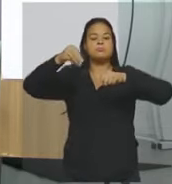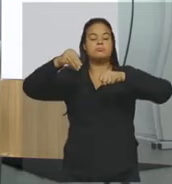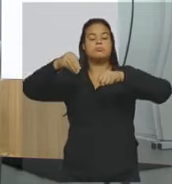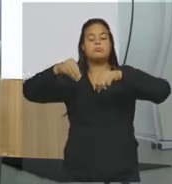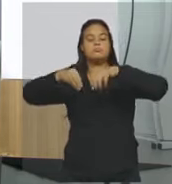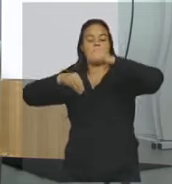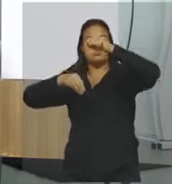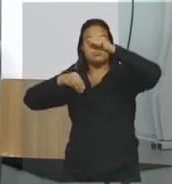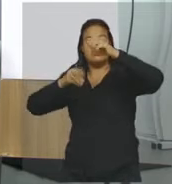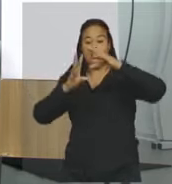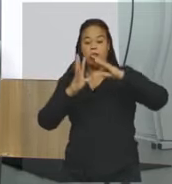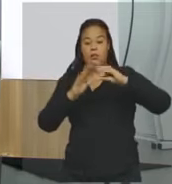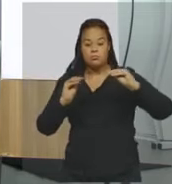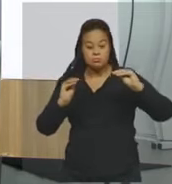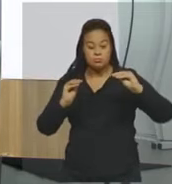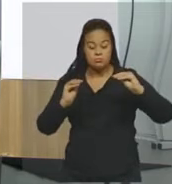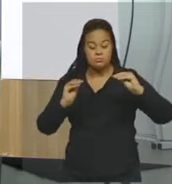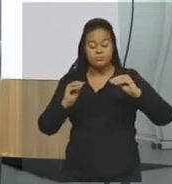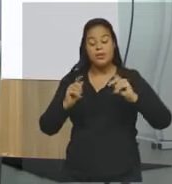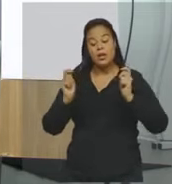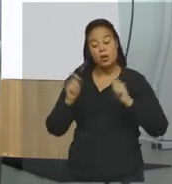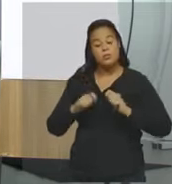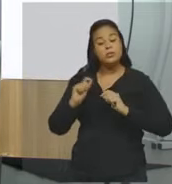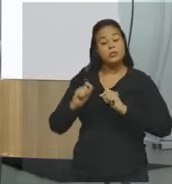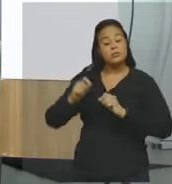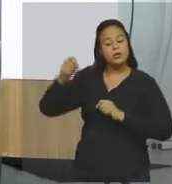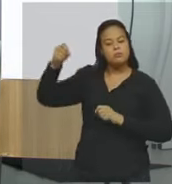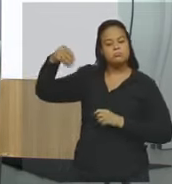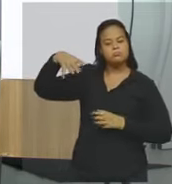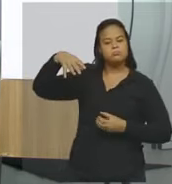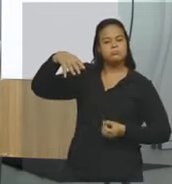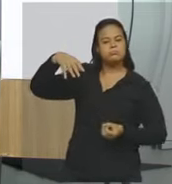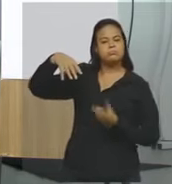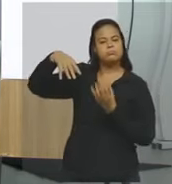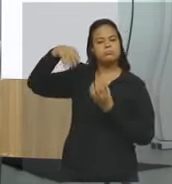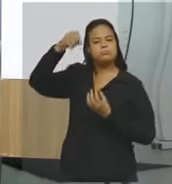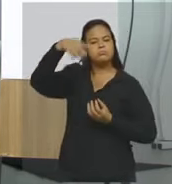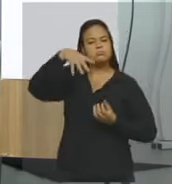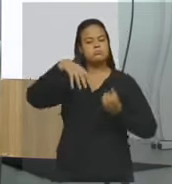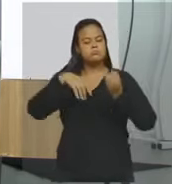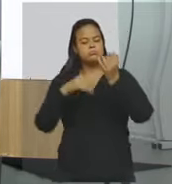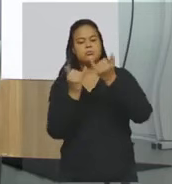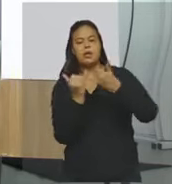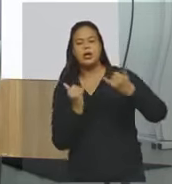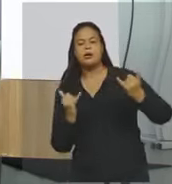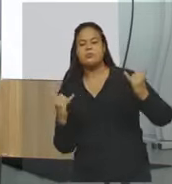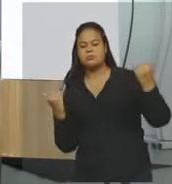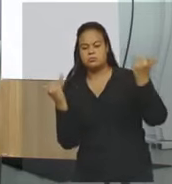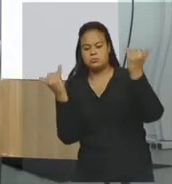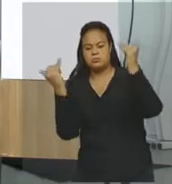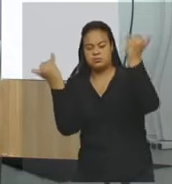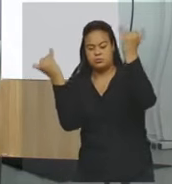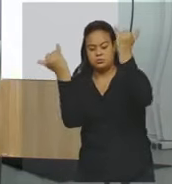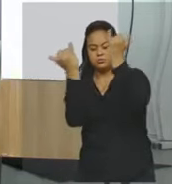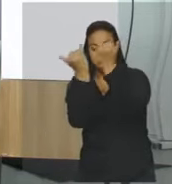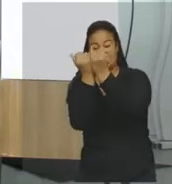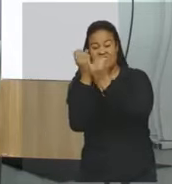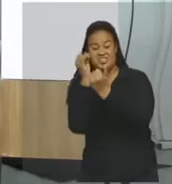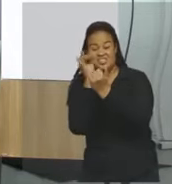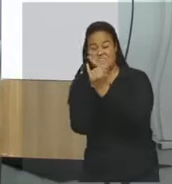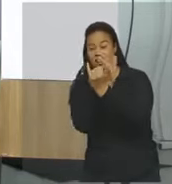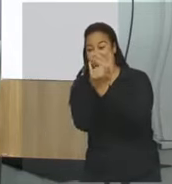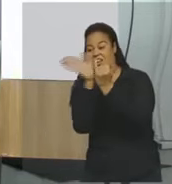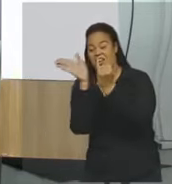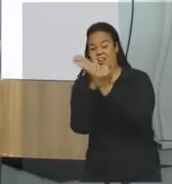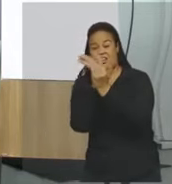daquela tensão, eu preciso que essa lâmpada esteja submetida a uma certa corrente elétrica. Se eu ultrapasso a corrente